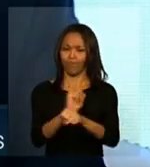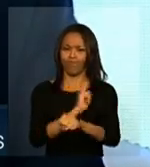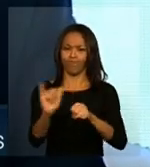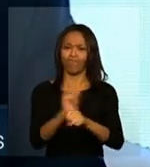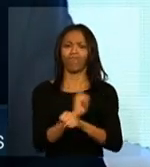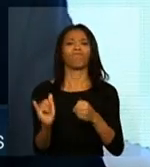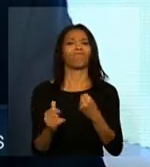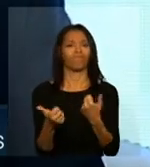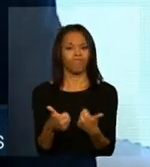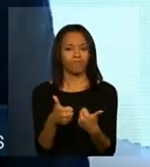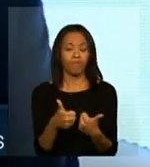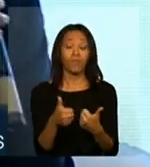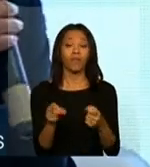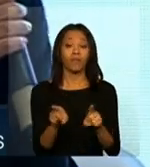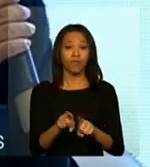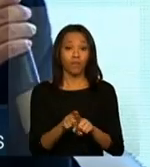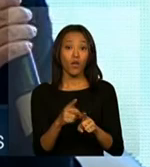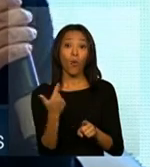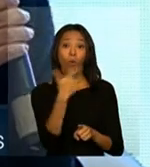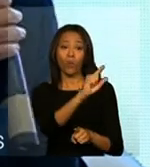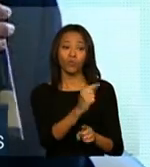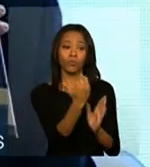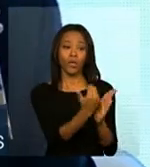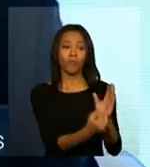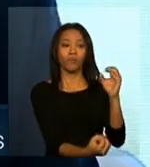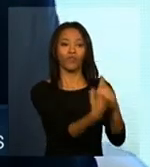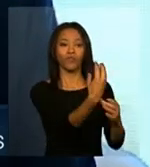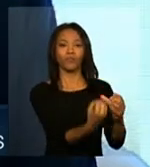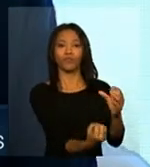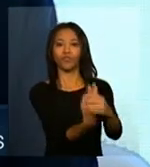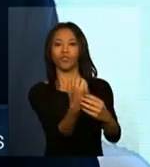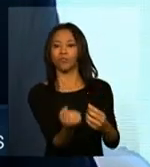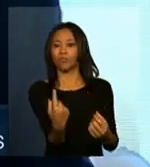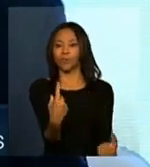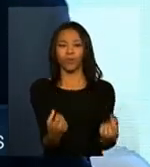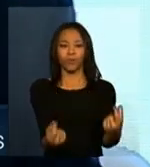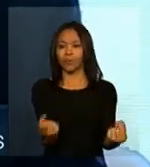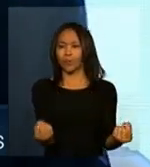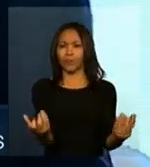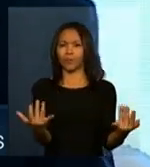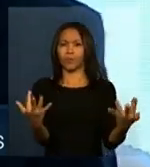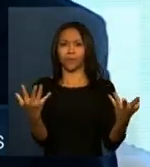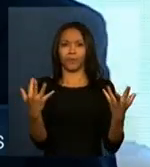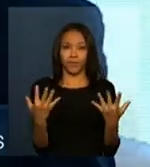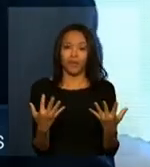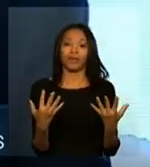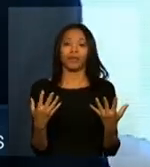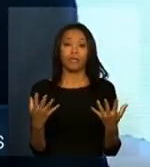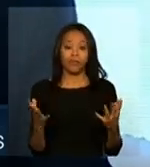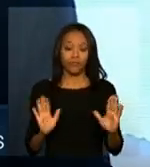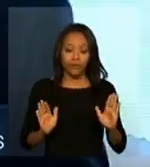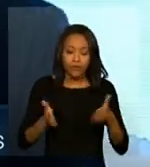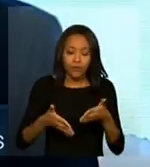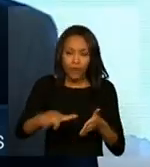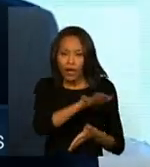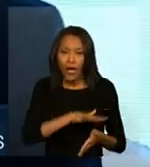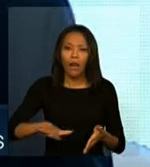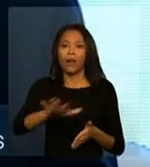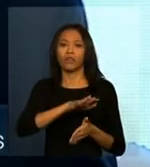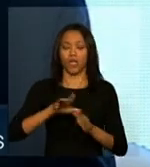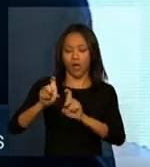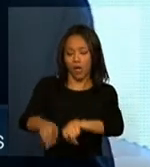se fortaleceram ou foram criados. Né? Começando para falar só das políticas agrícolas mais